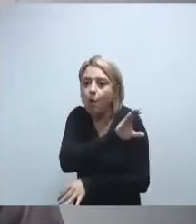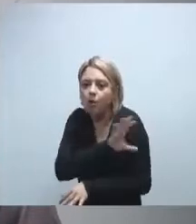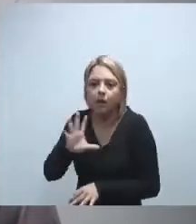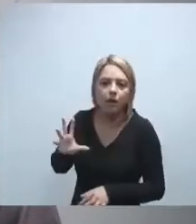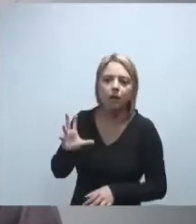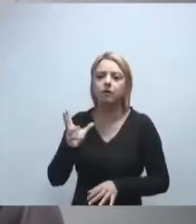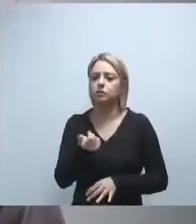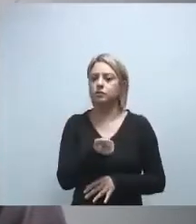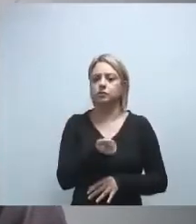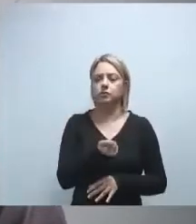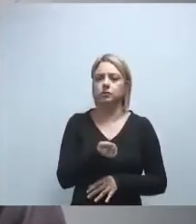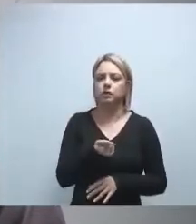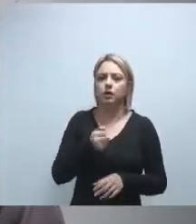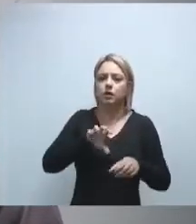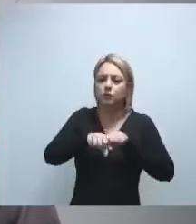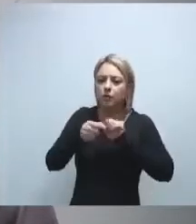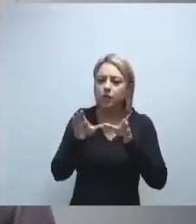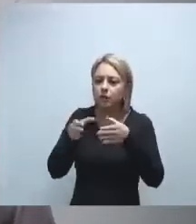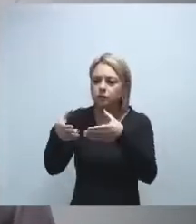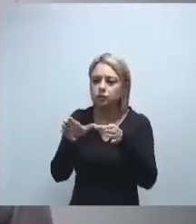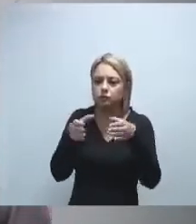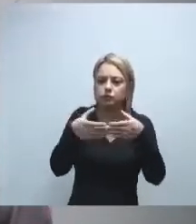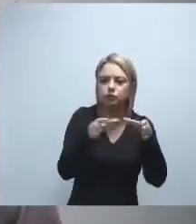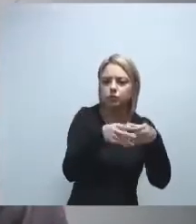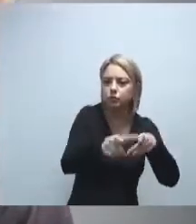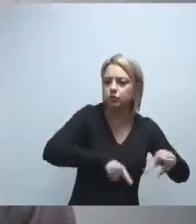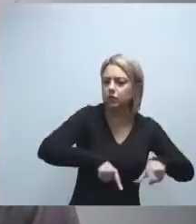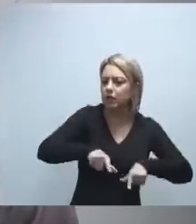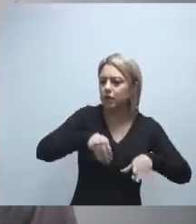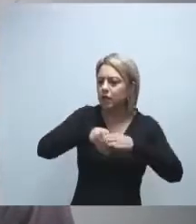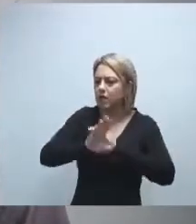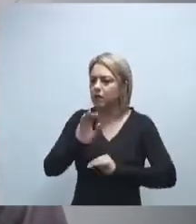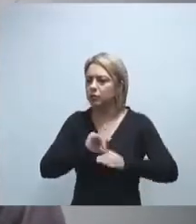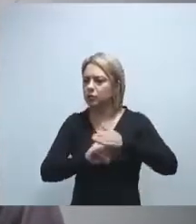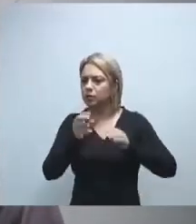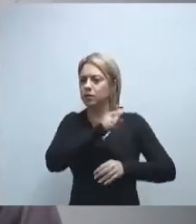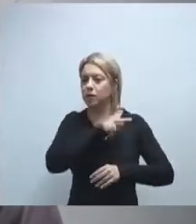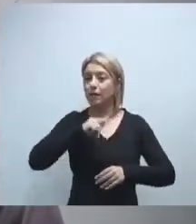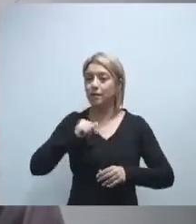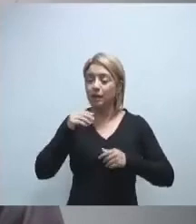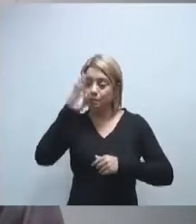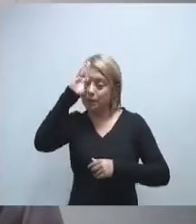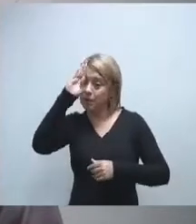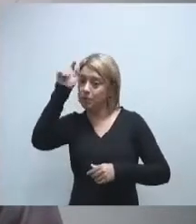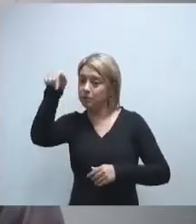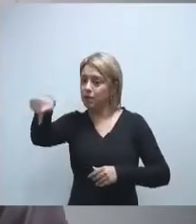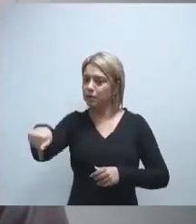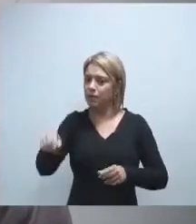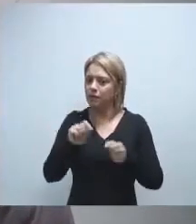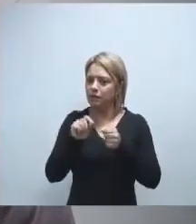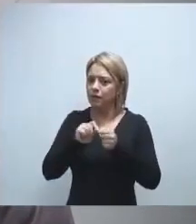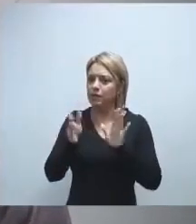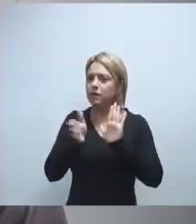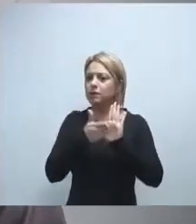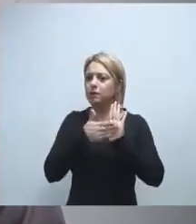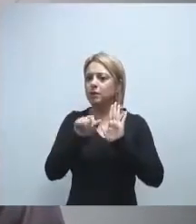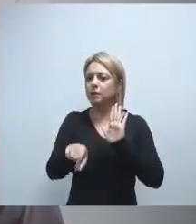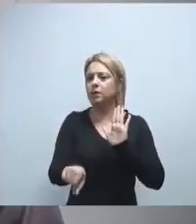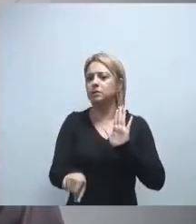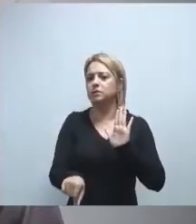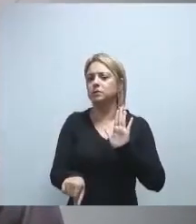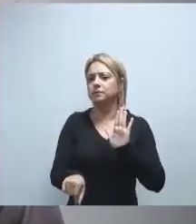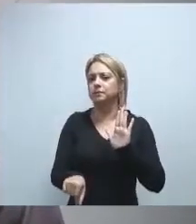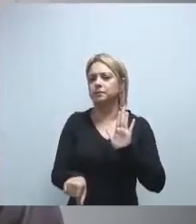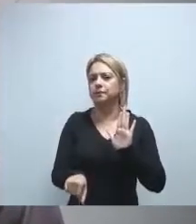isso formando grupos de trabalho não só dentro da instituição mas principalmente fazendo proposta